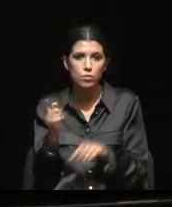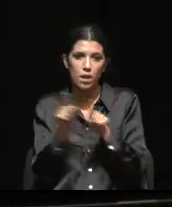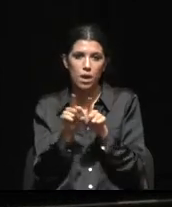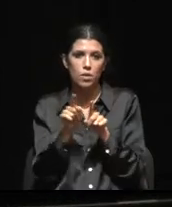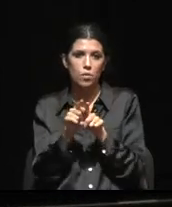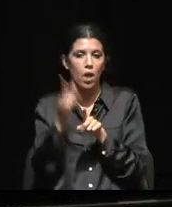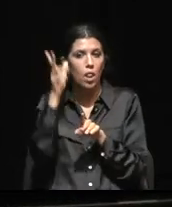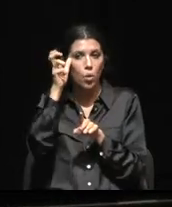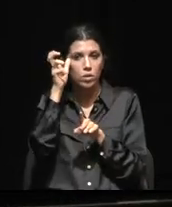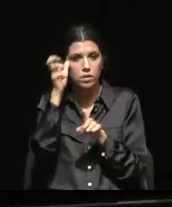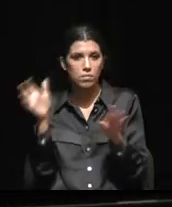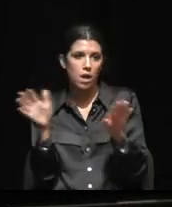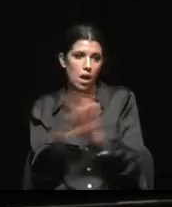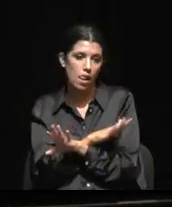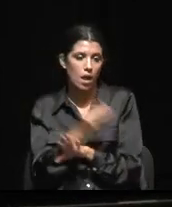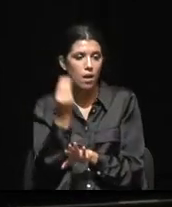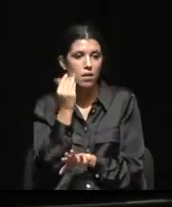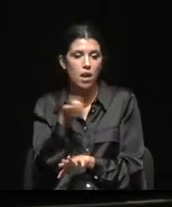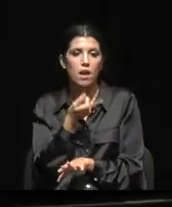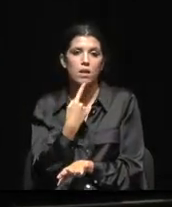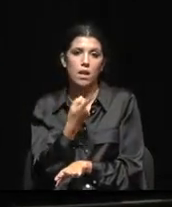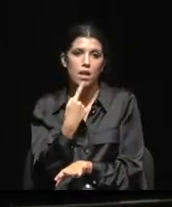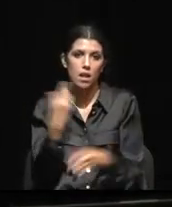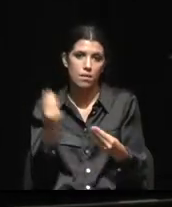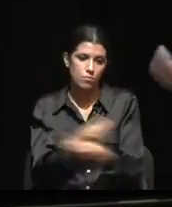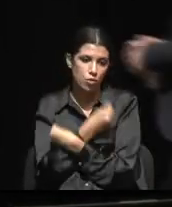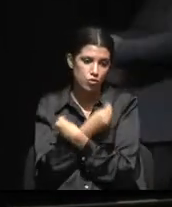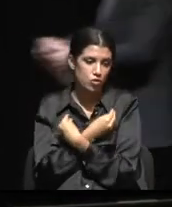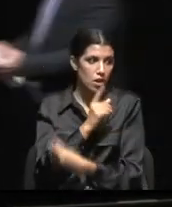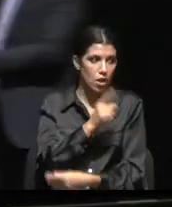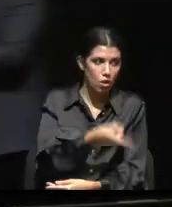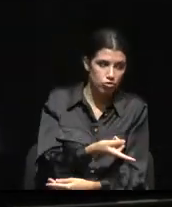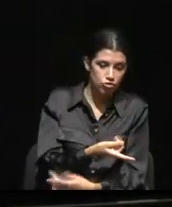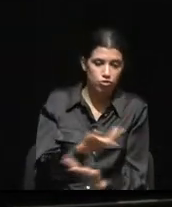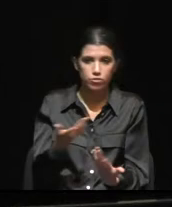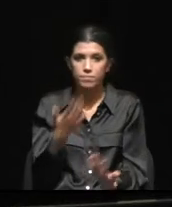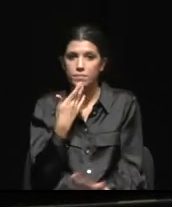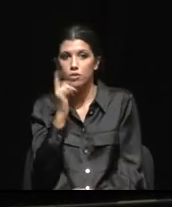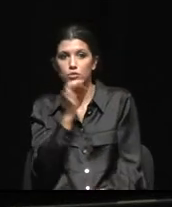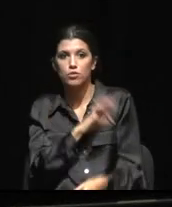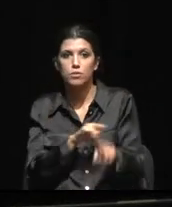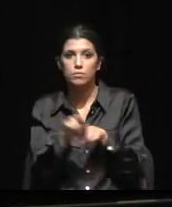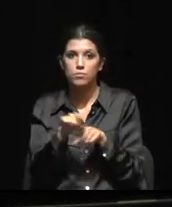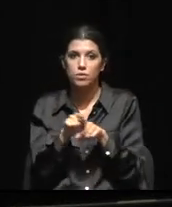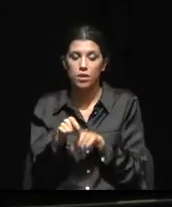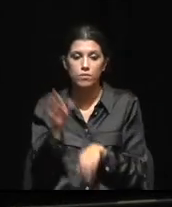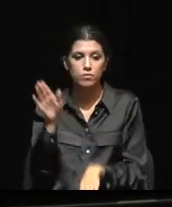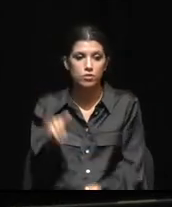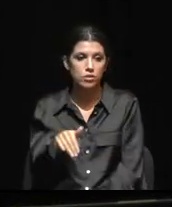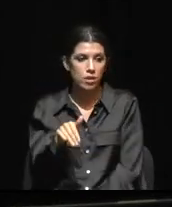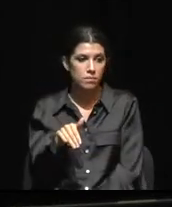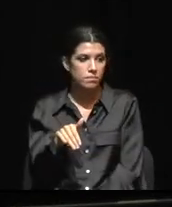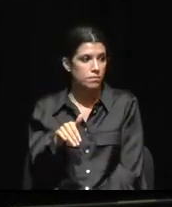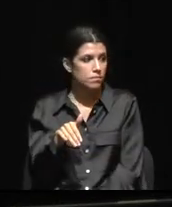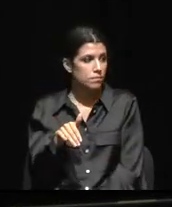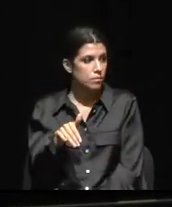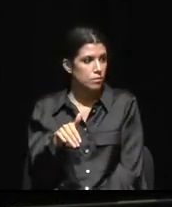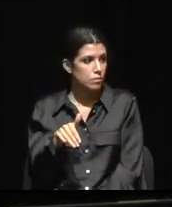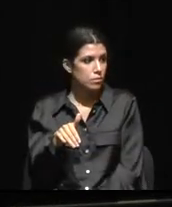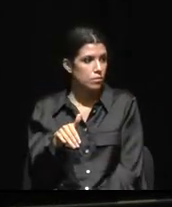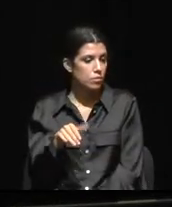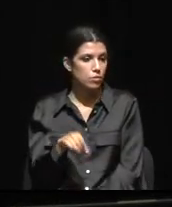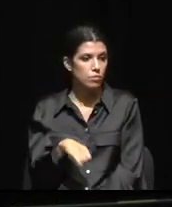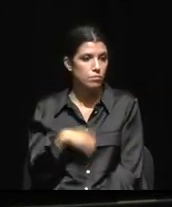fantasiosas construções doutrinárias do bloco de esquerda Muito obrigado obrigada senhor Deputado chamo o